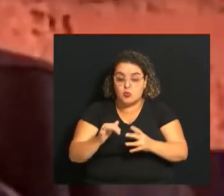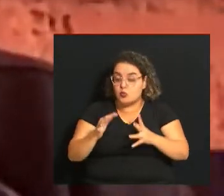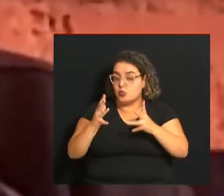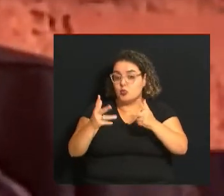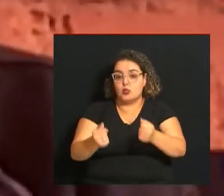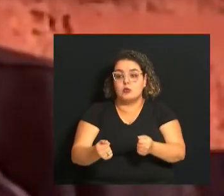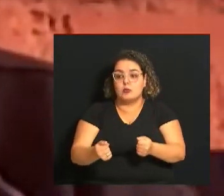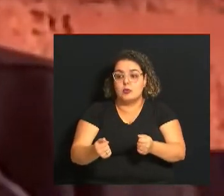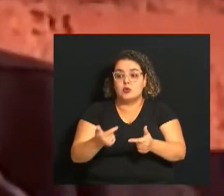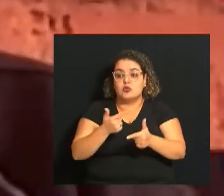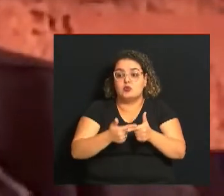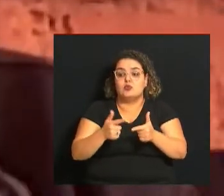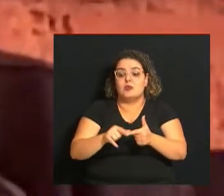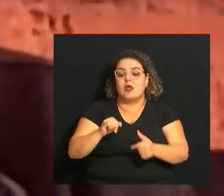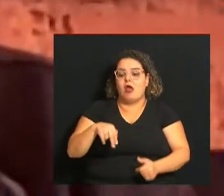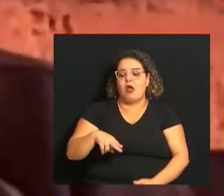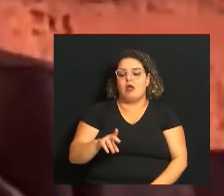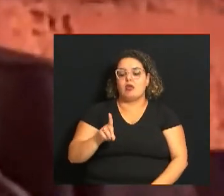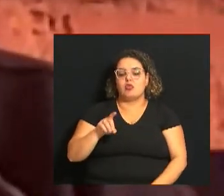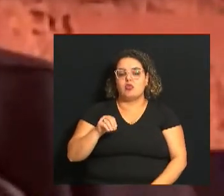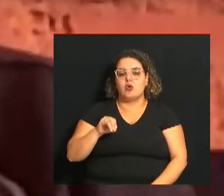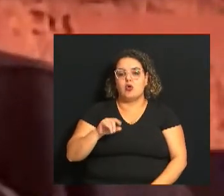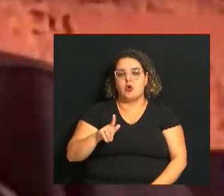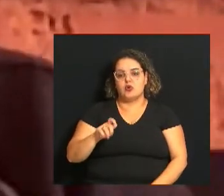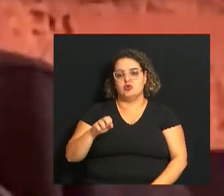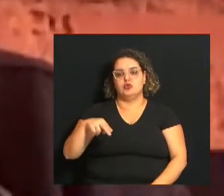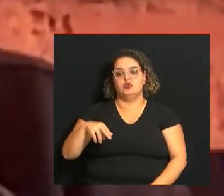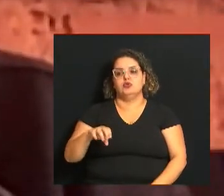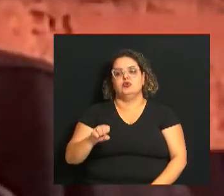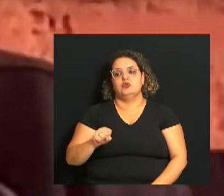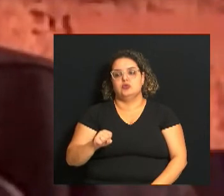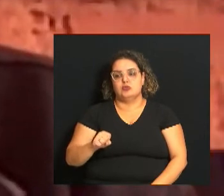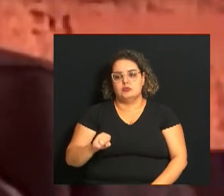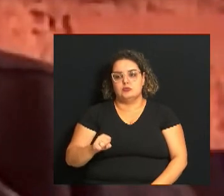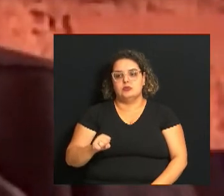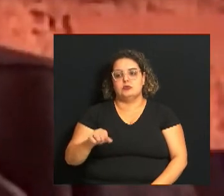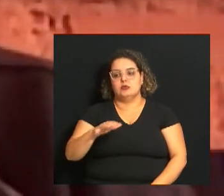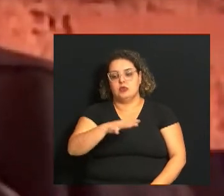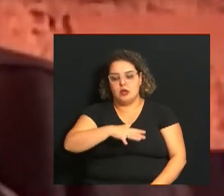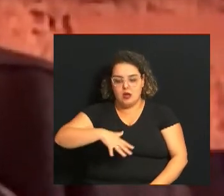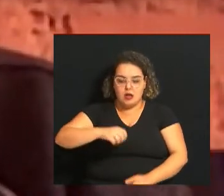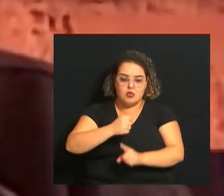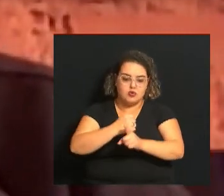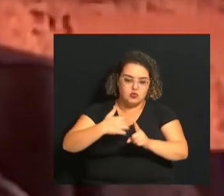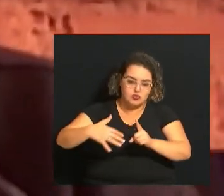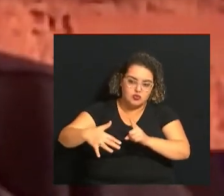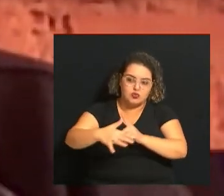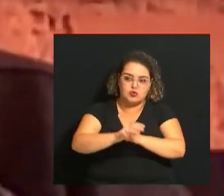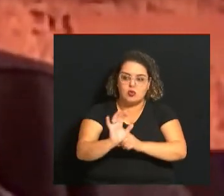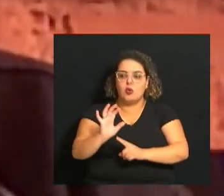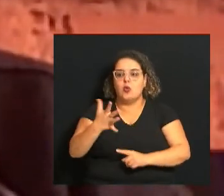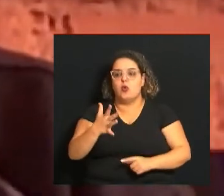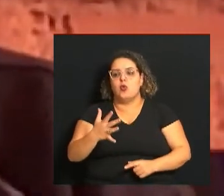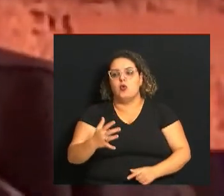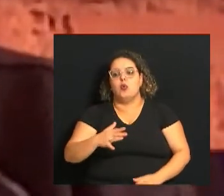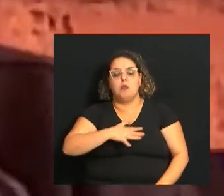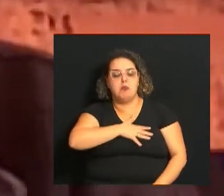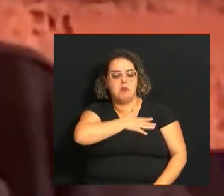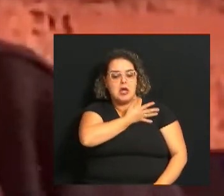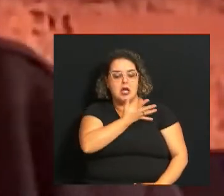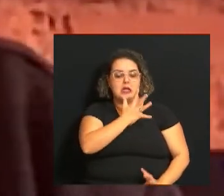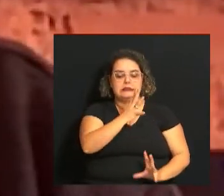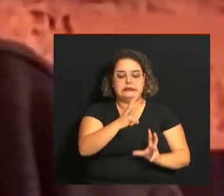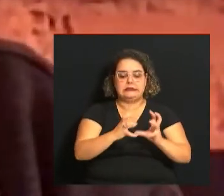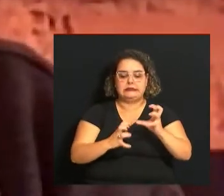endógenos. Quer dizer, a sociedade americana gera a insatisfação, gera o preconceito, gera o conflito e